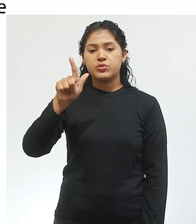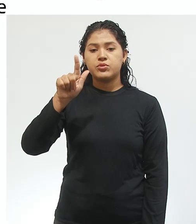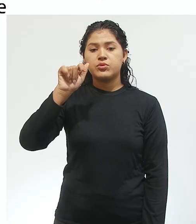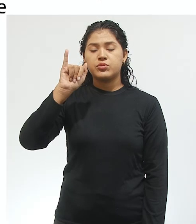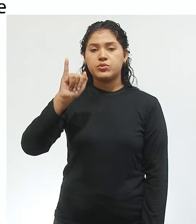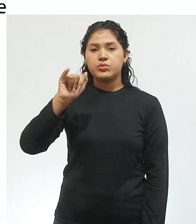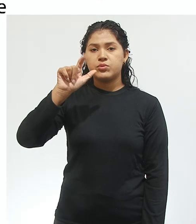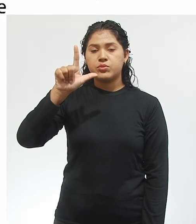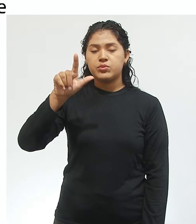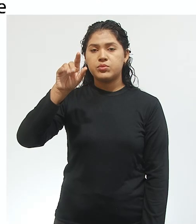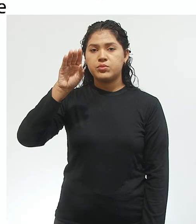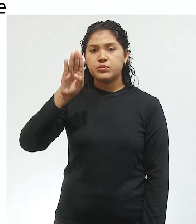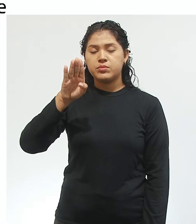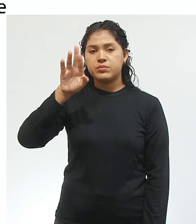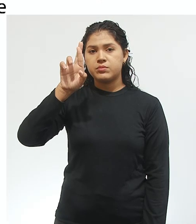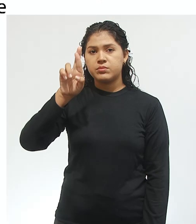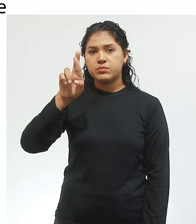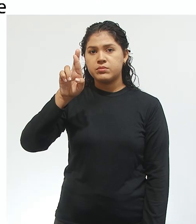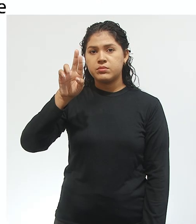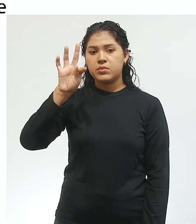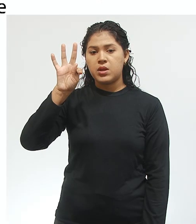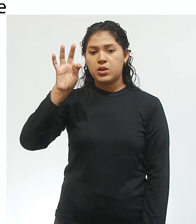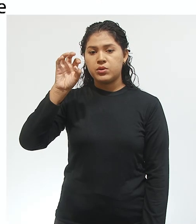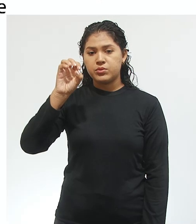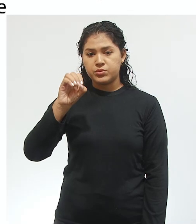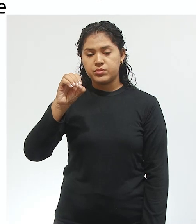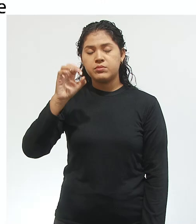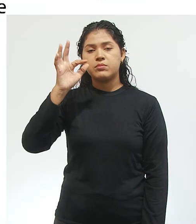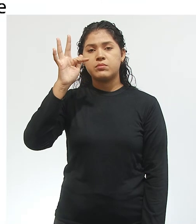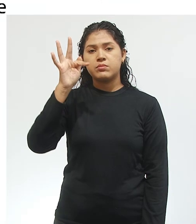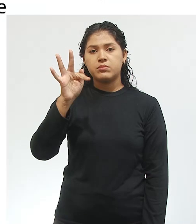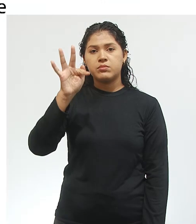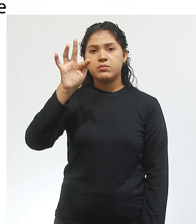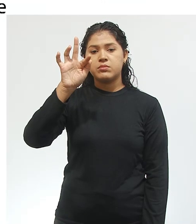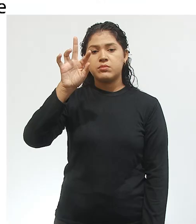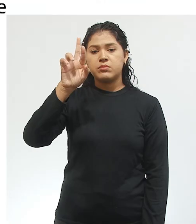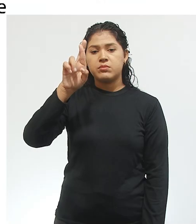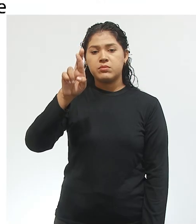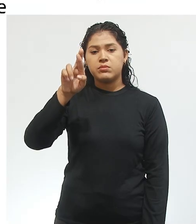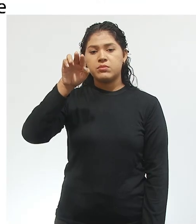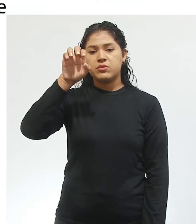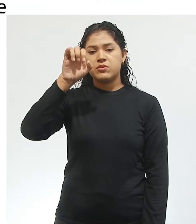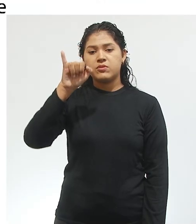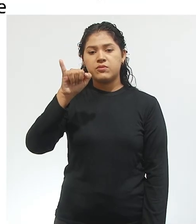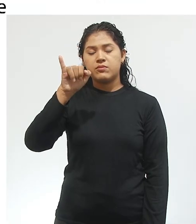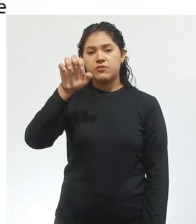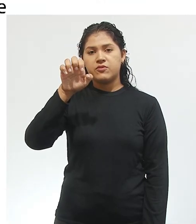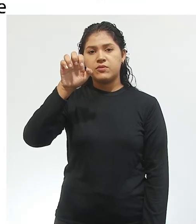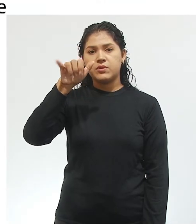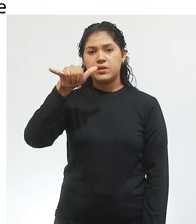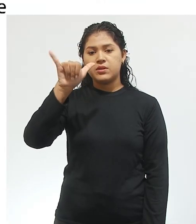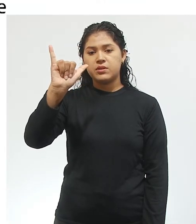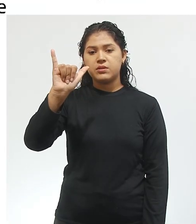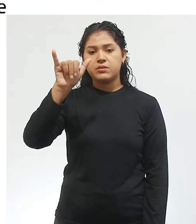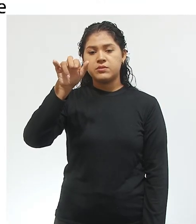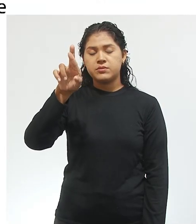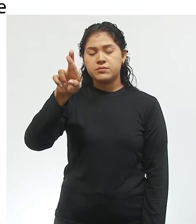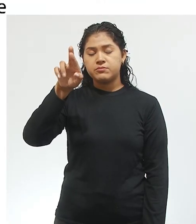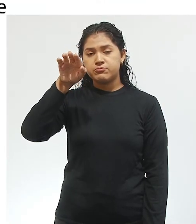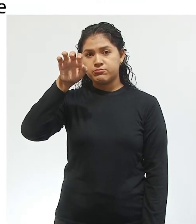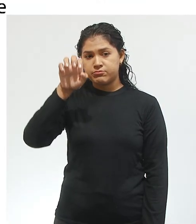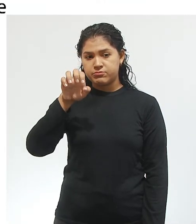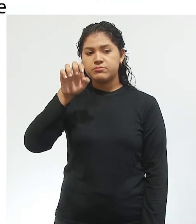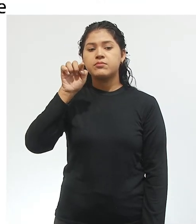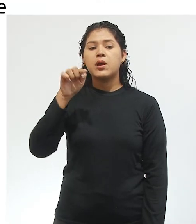exemplo, falar ou cunhar o termo, né, mito da democracia